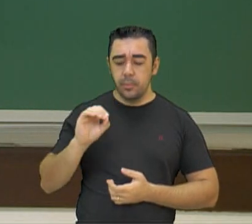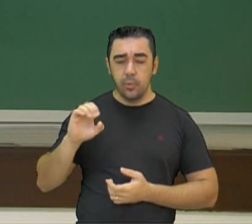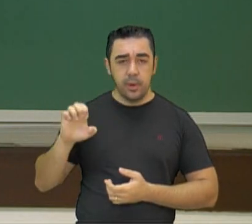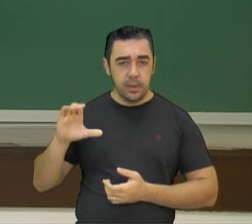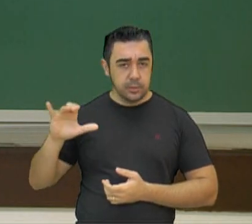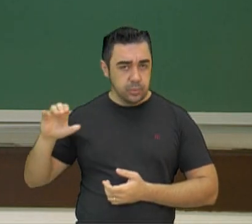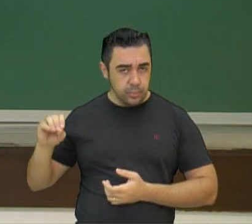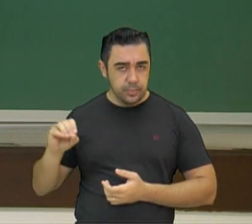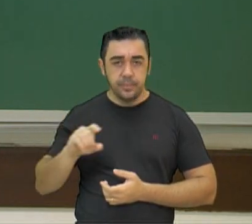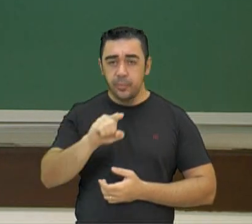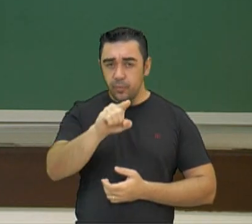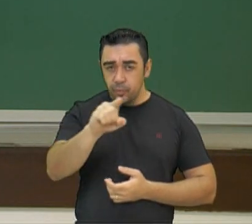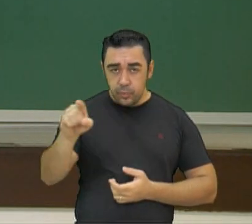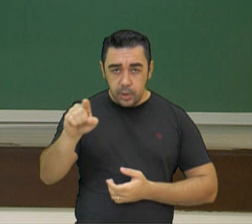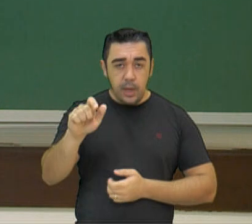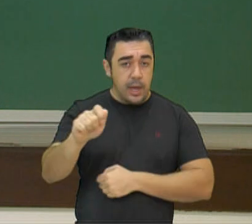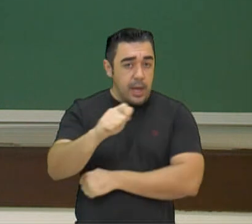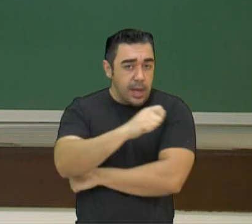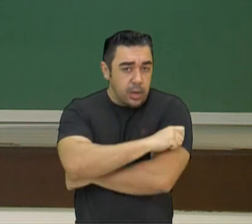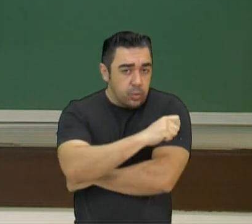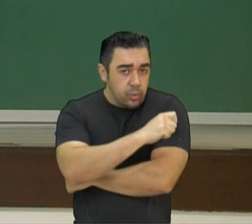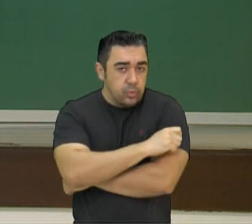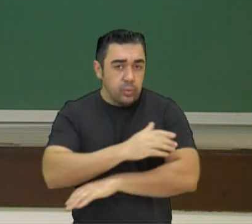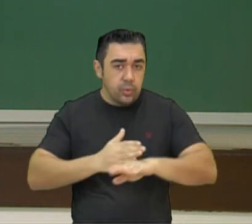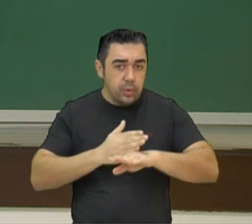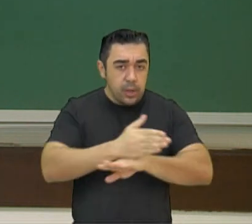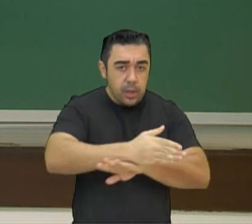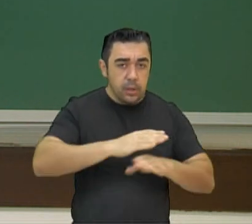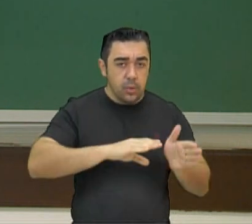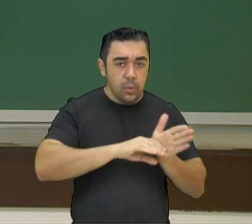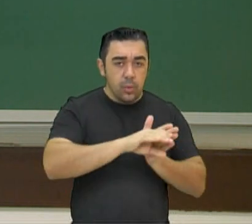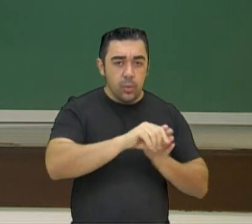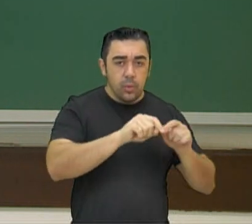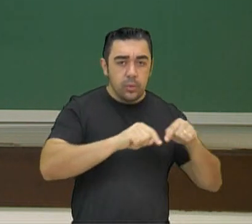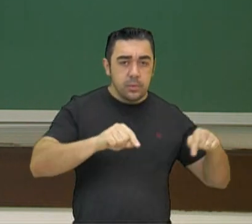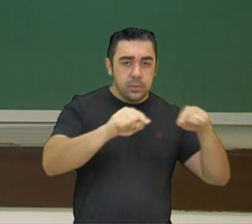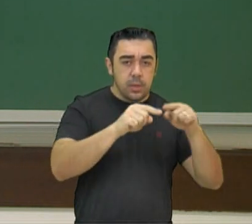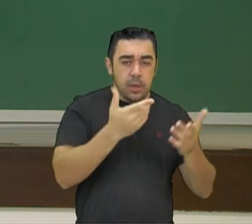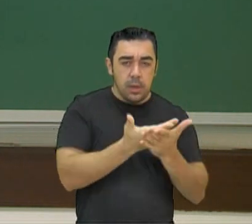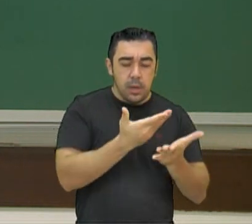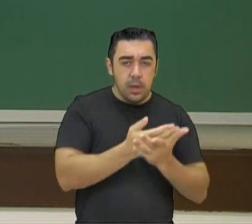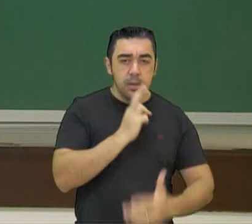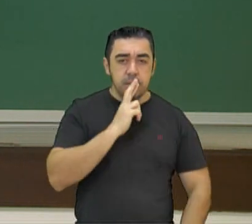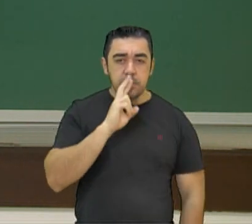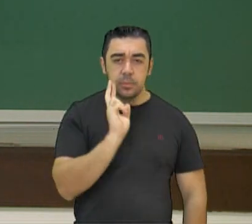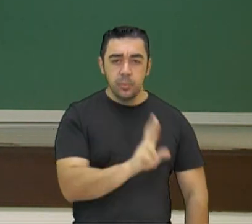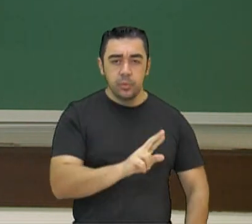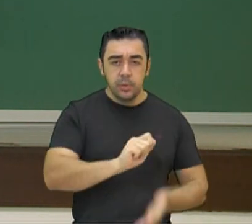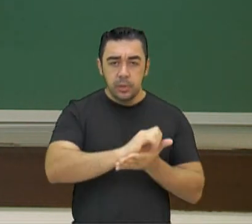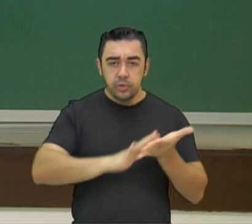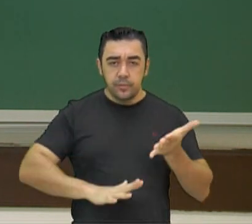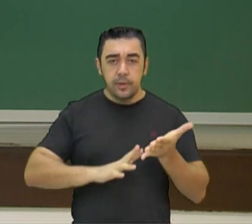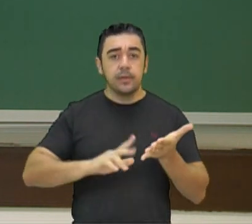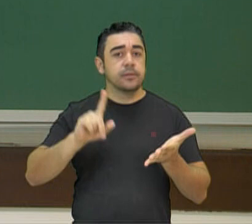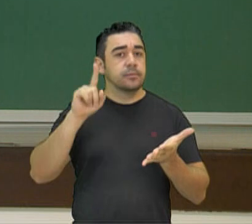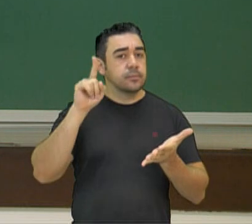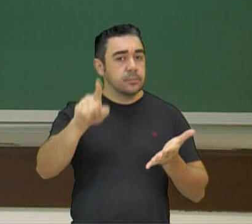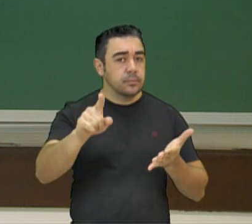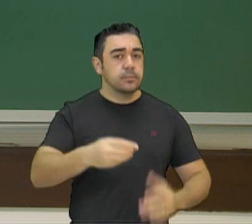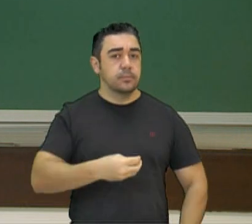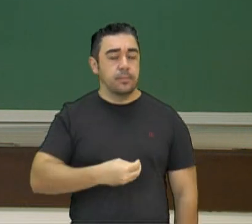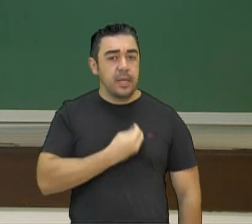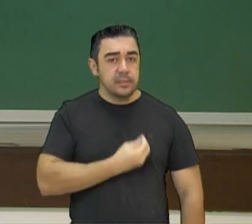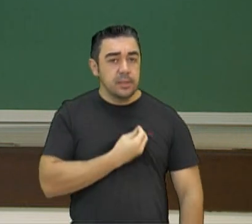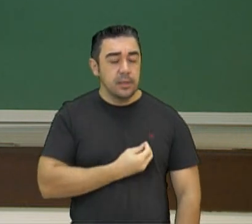aluno, lembre-se sempre de entrar no Classroom, de responder à atividade que ali está, que isso garante a